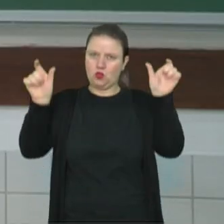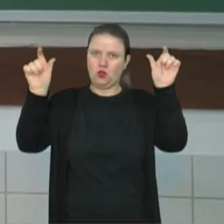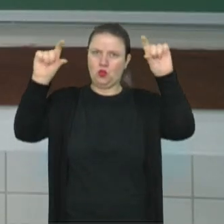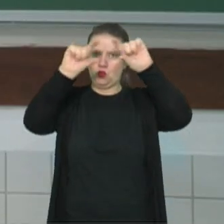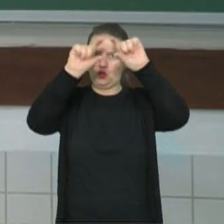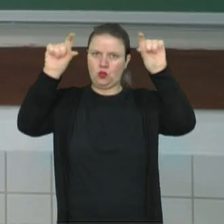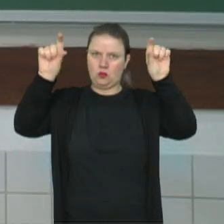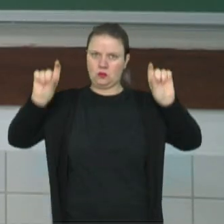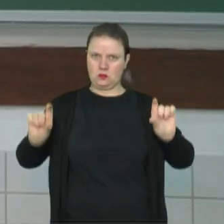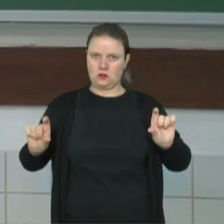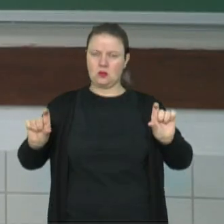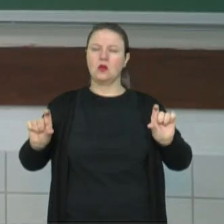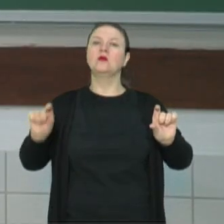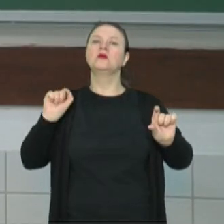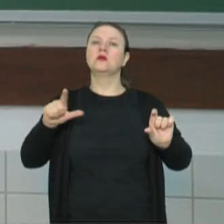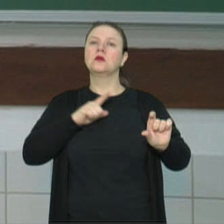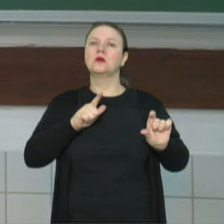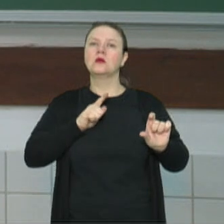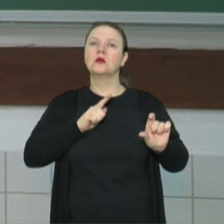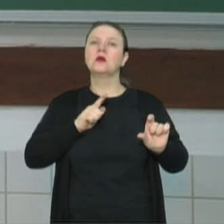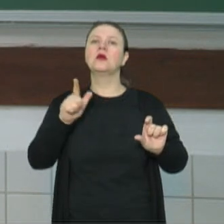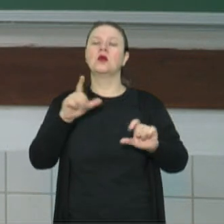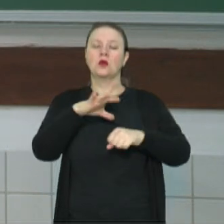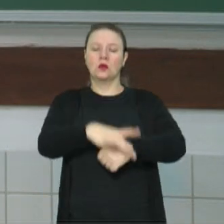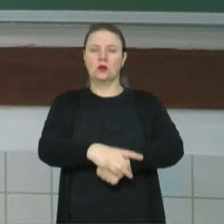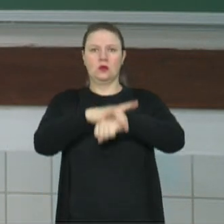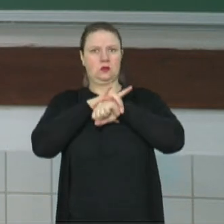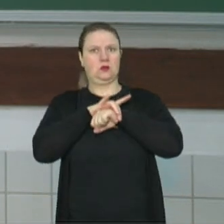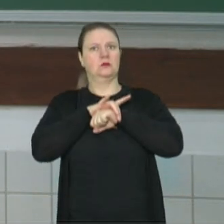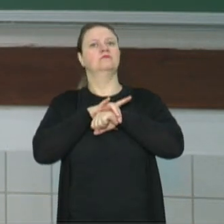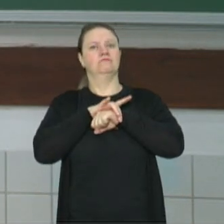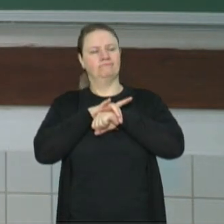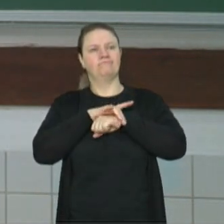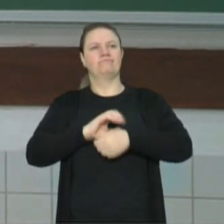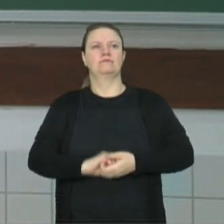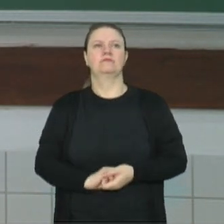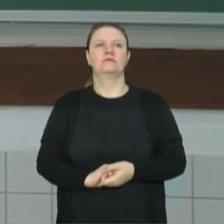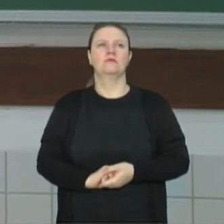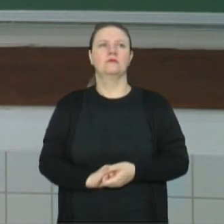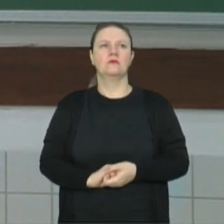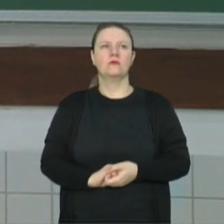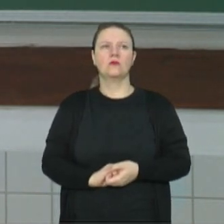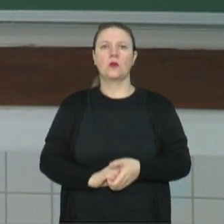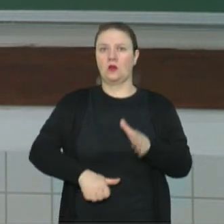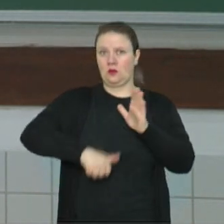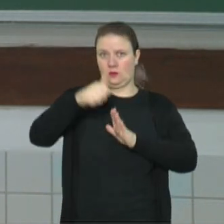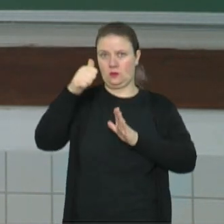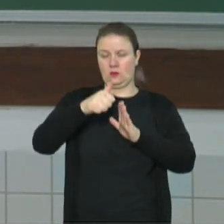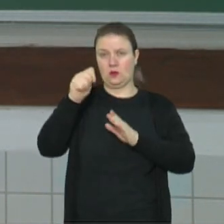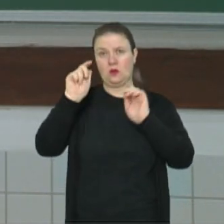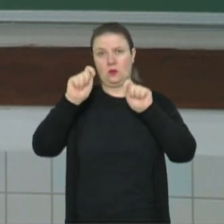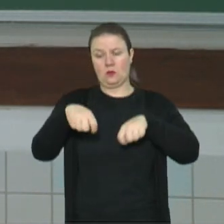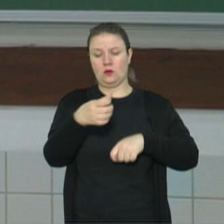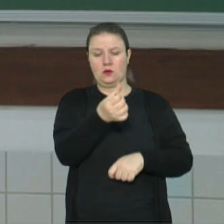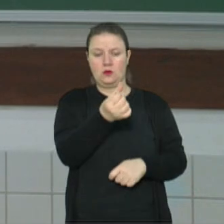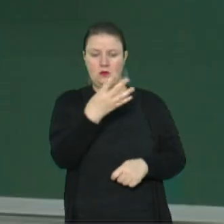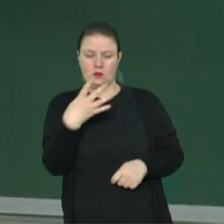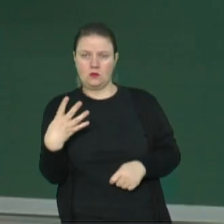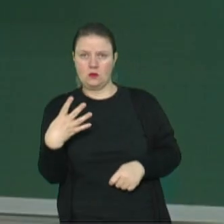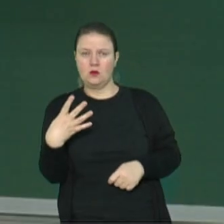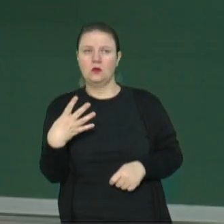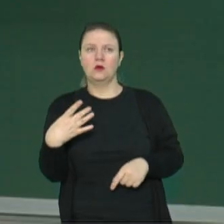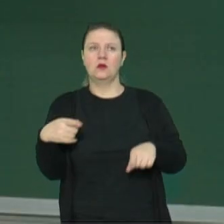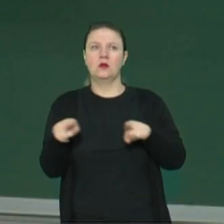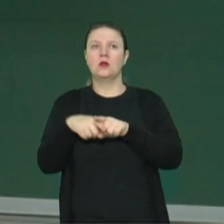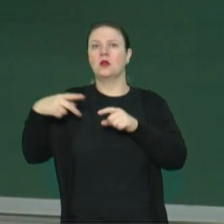distintas. A área de combate e em volta dessa área de combate, a área de segurança. Então a primeira delas pode ter 64 metros